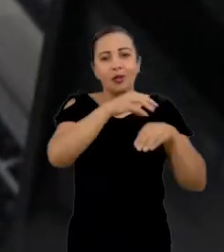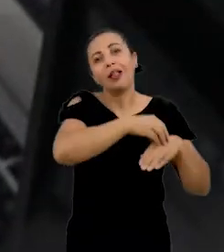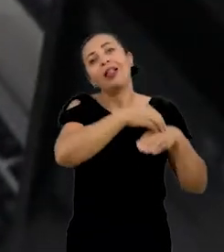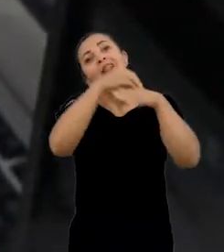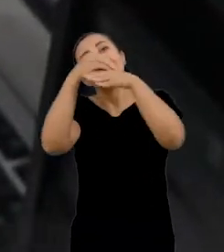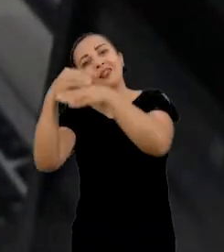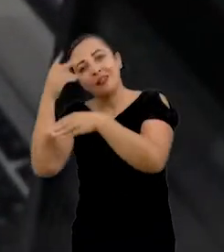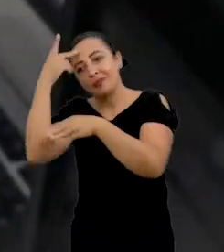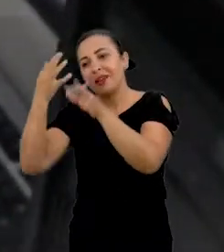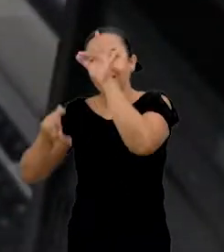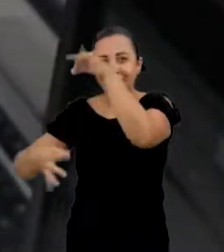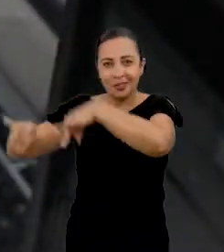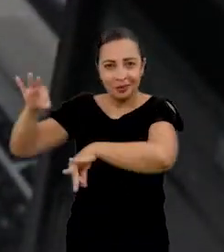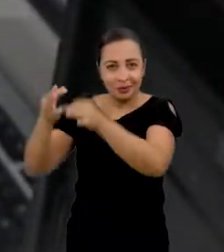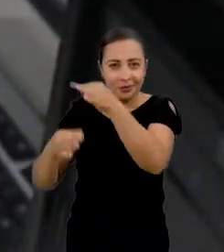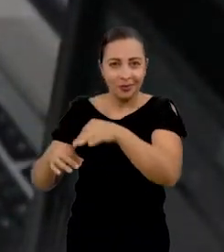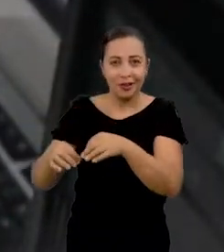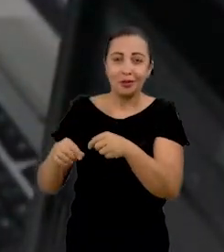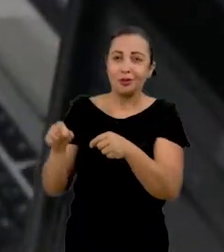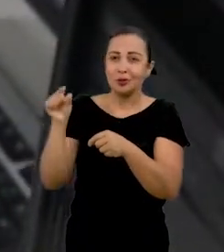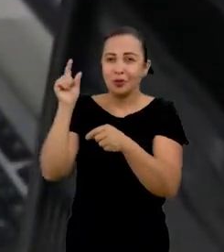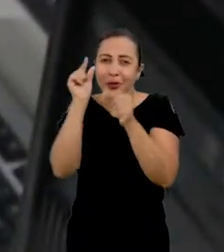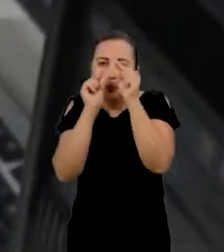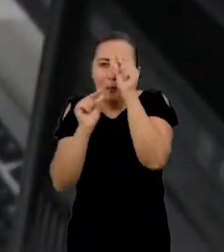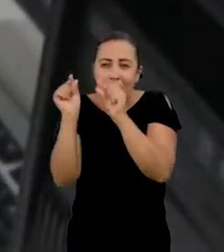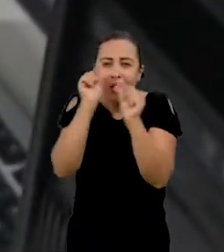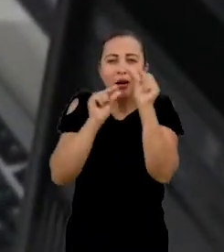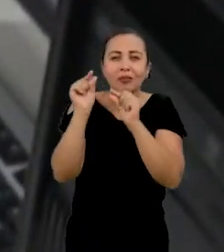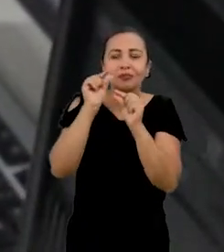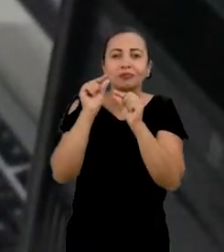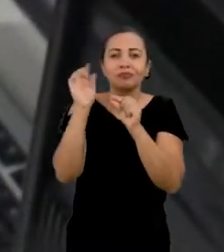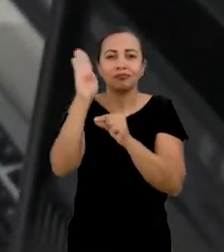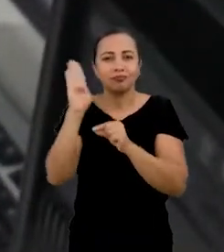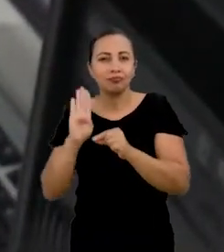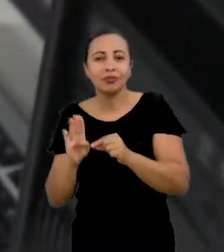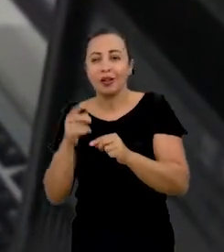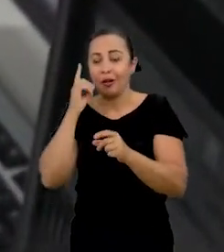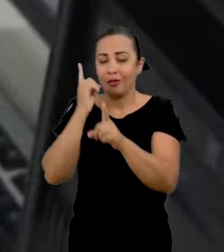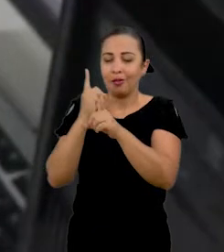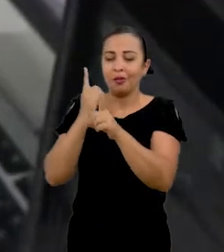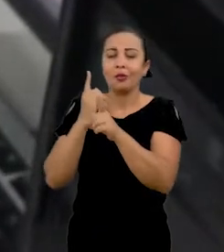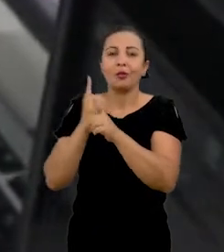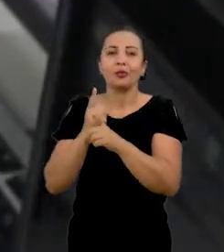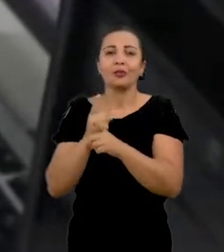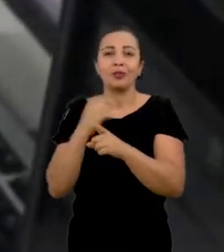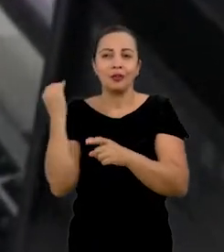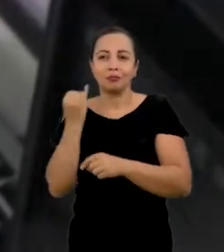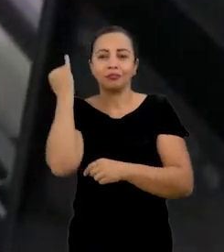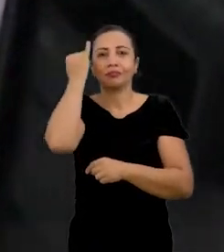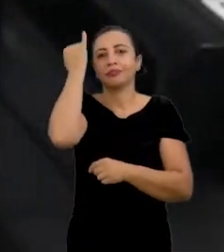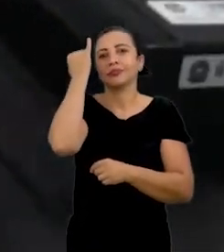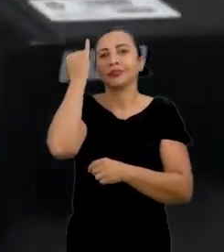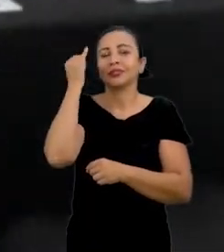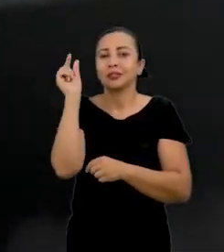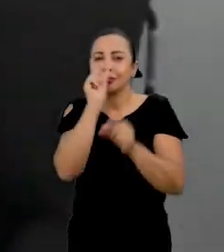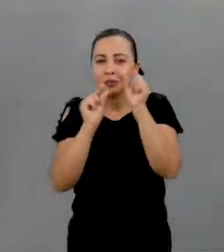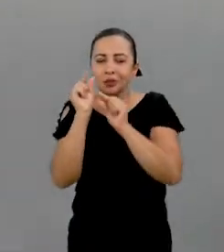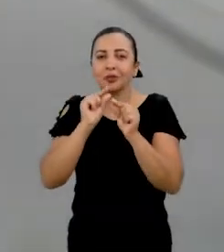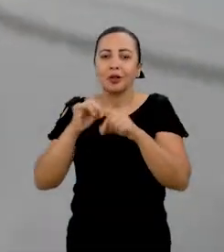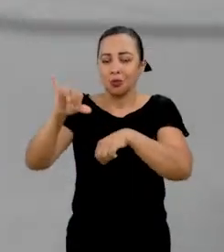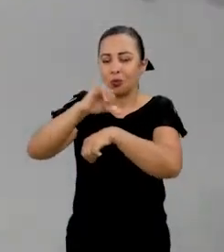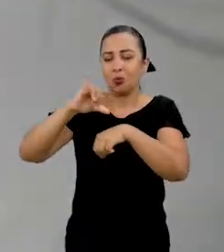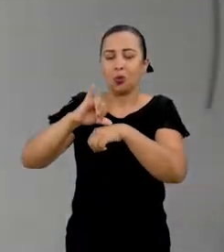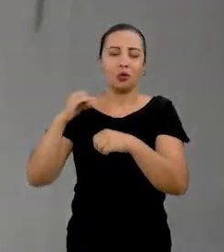dizer quanto dessa molécula tem na nossa amostra. Com essa informação, nós temos condições